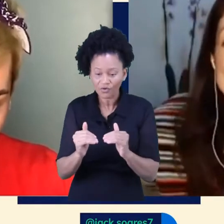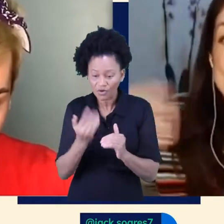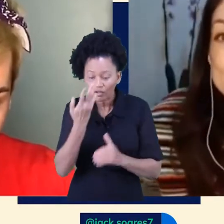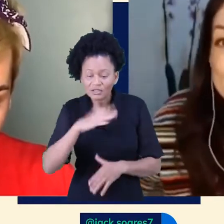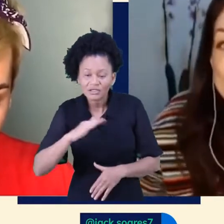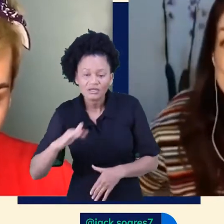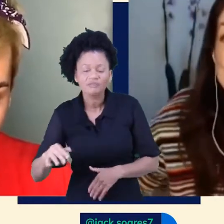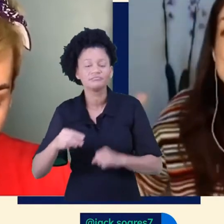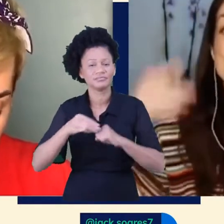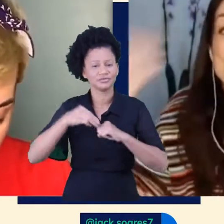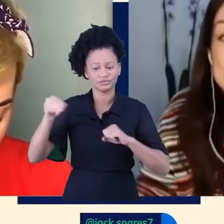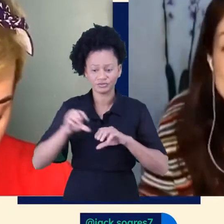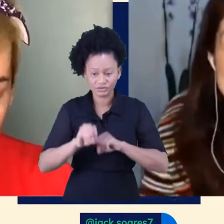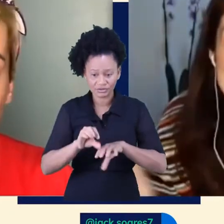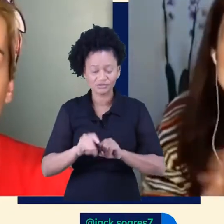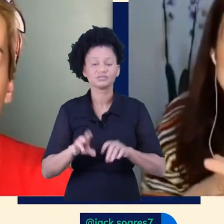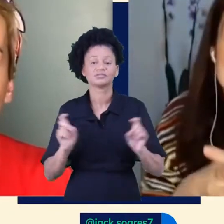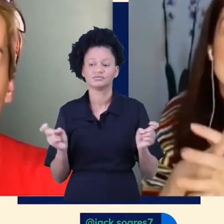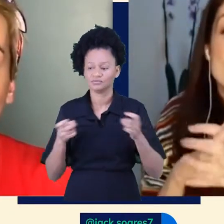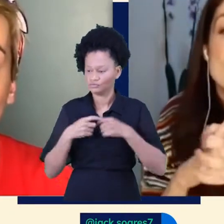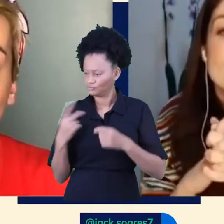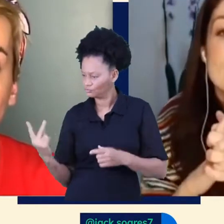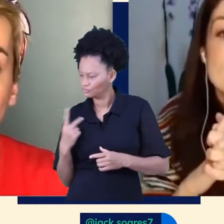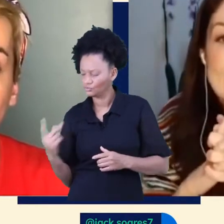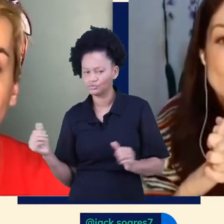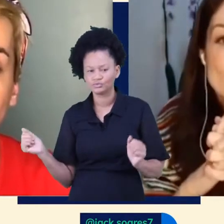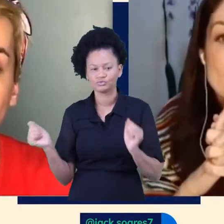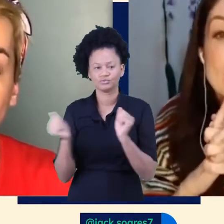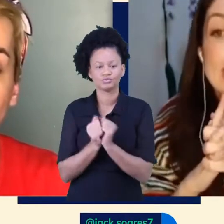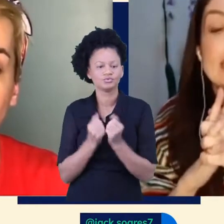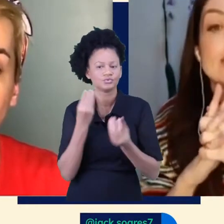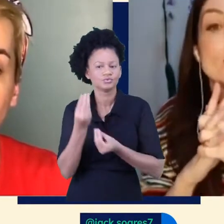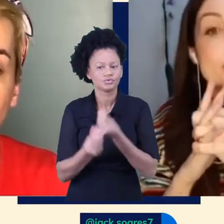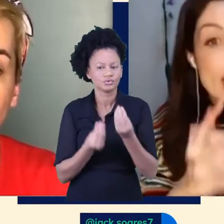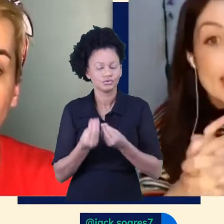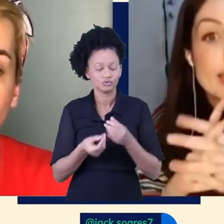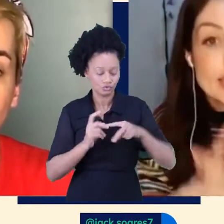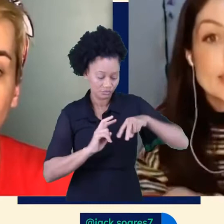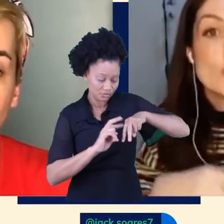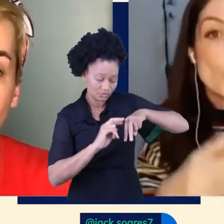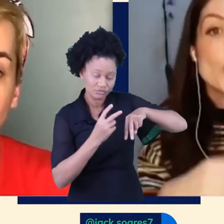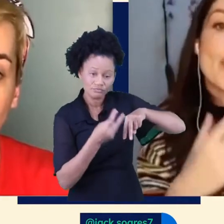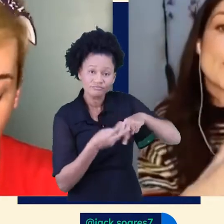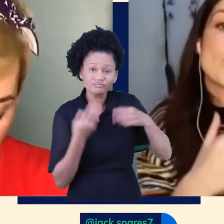que a gente foi descobrir juntos sobre essa condição intersexo. Então, tem